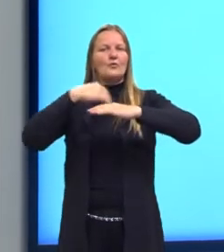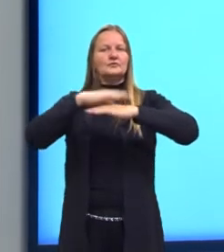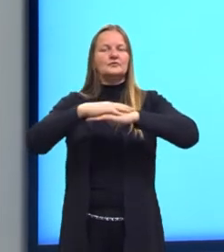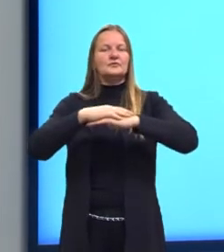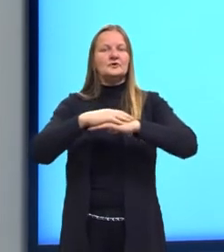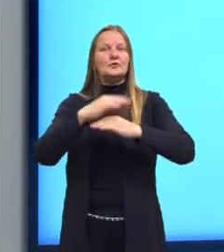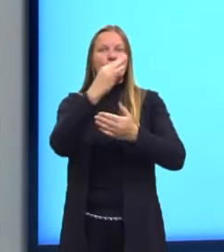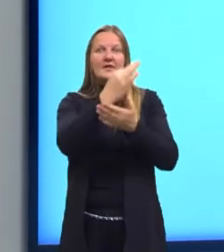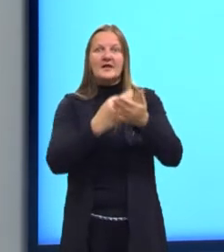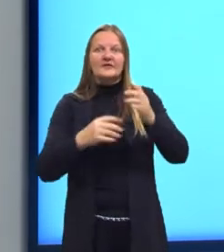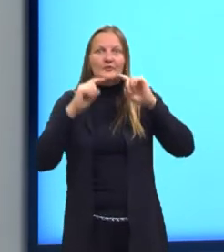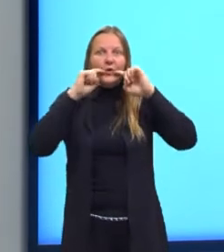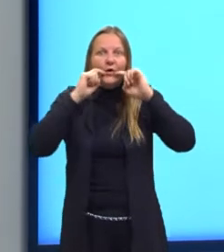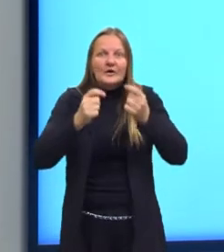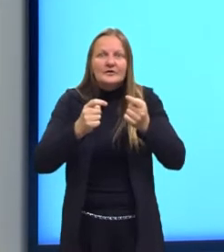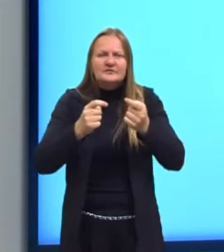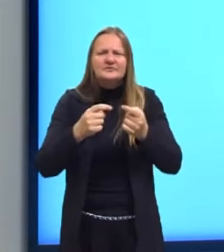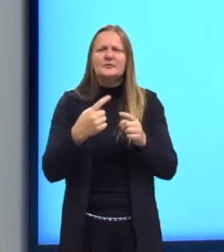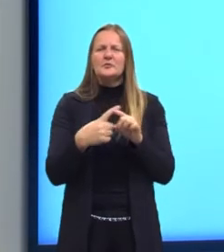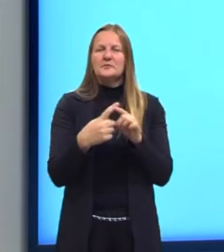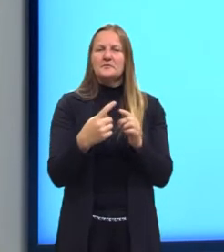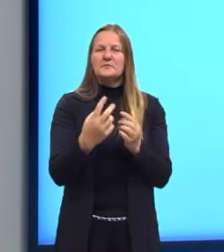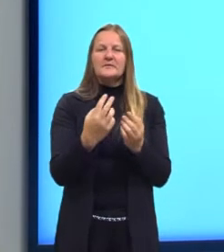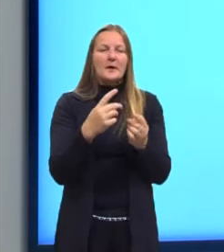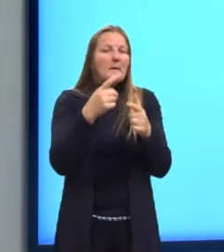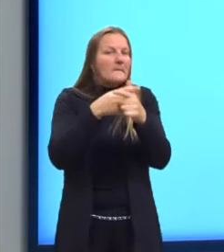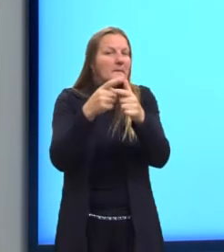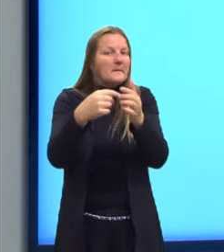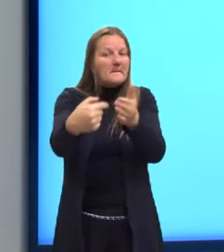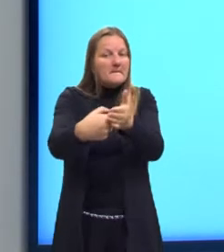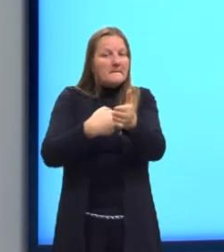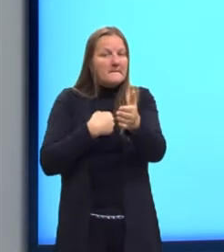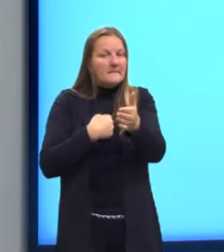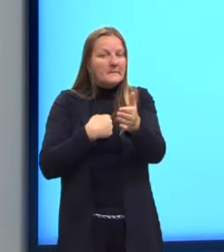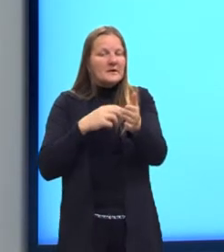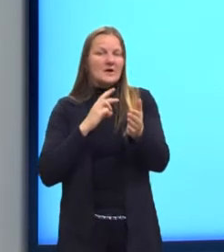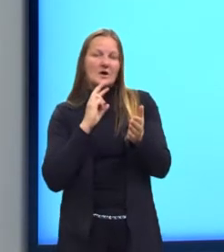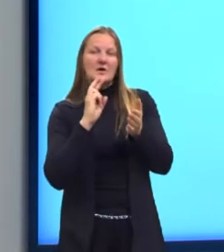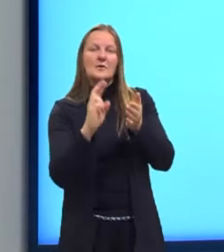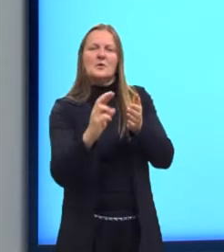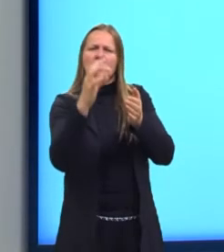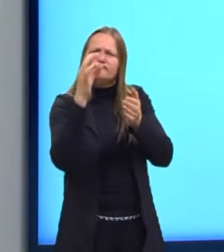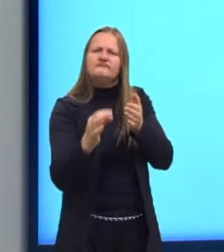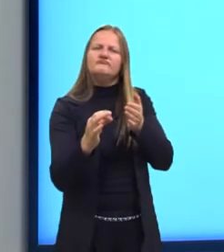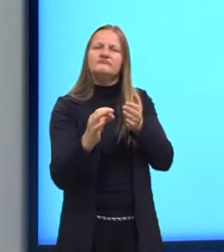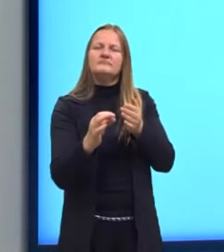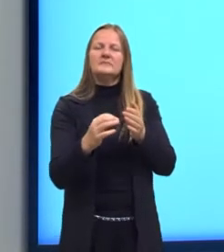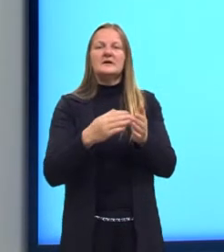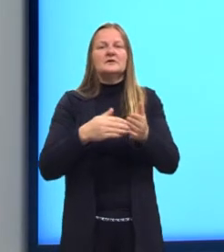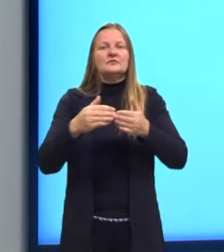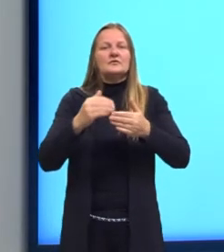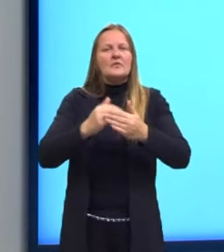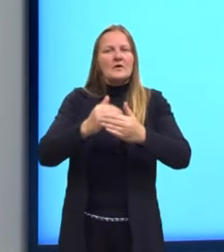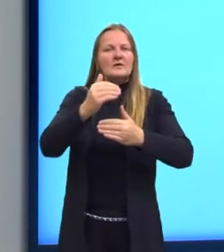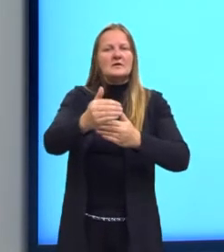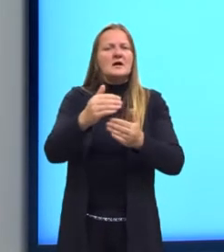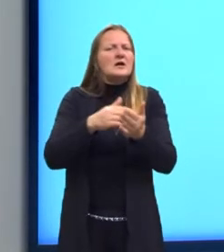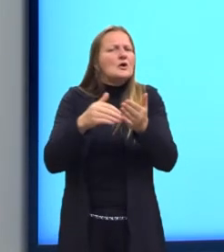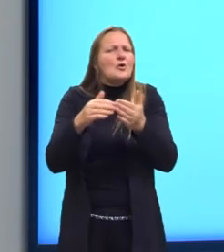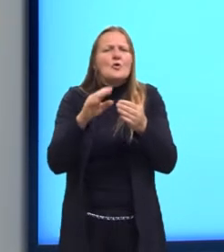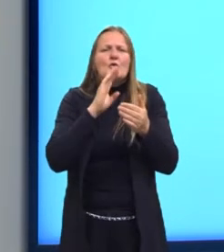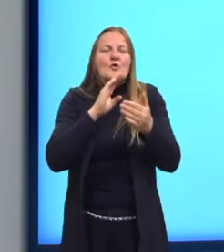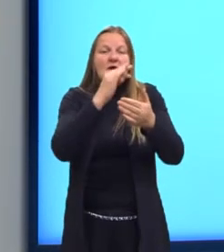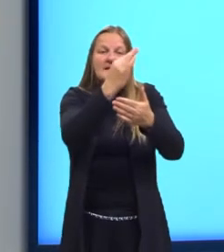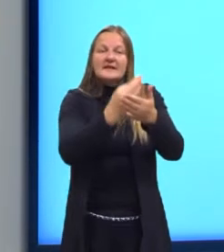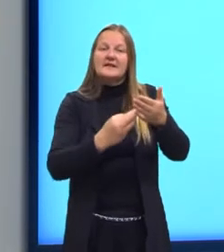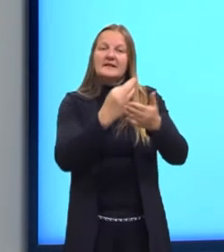crítico que responda a problemática sugerida na proposta além de interpretar os